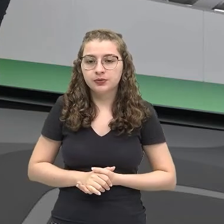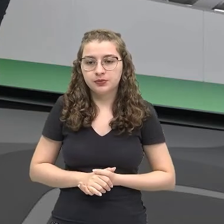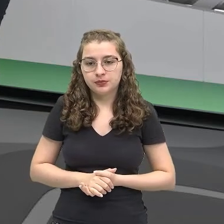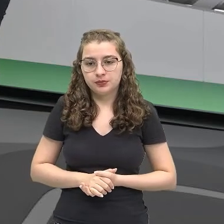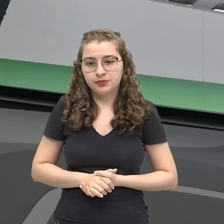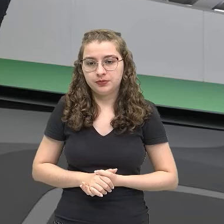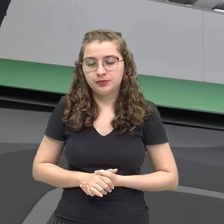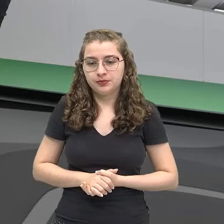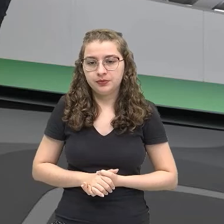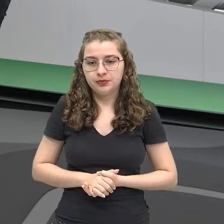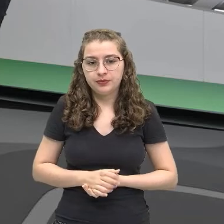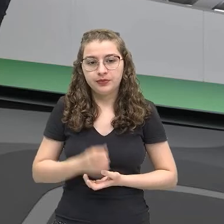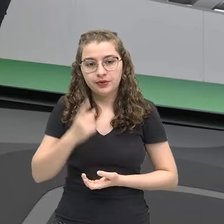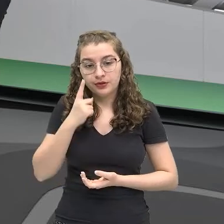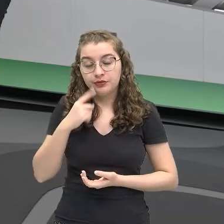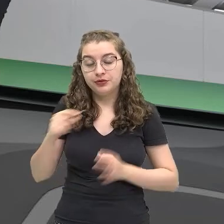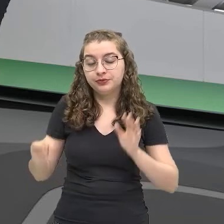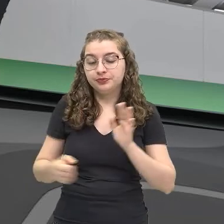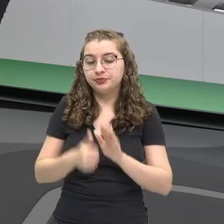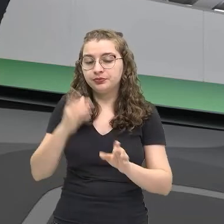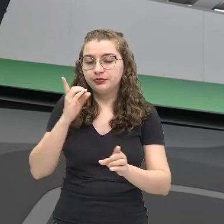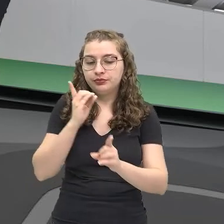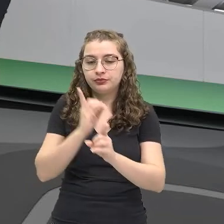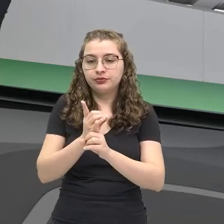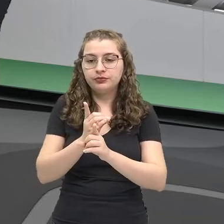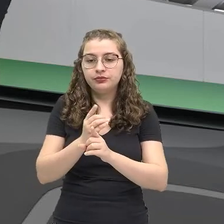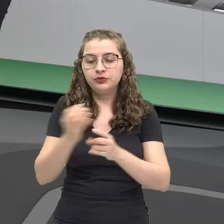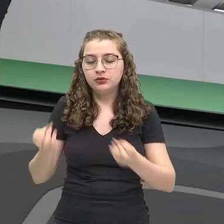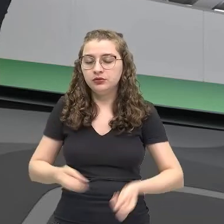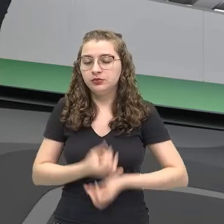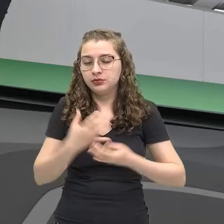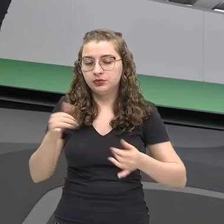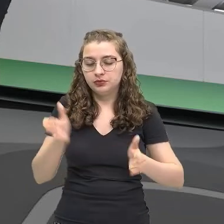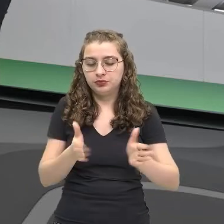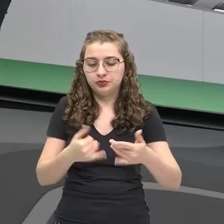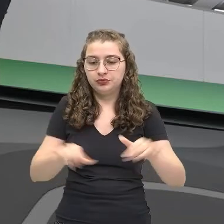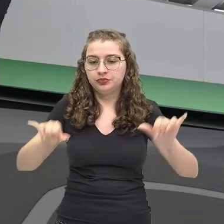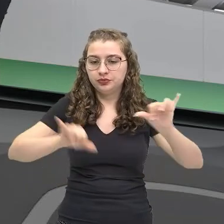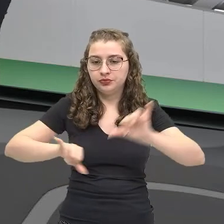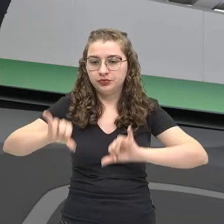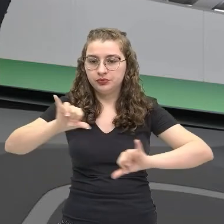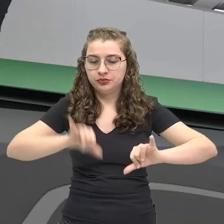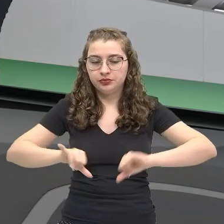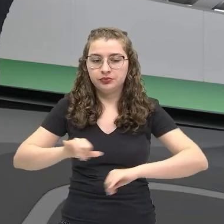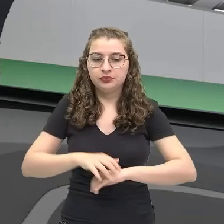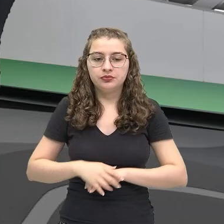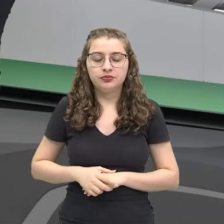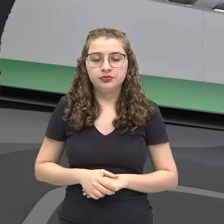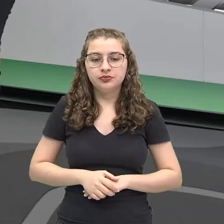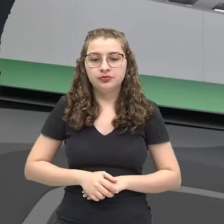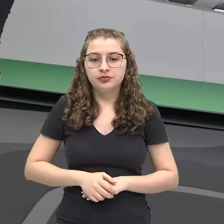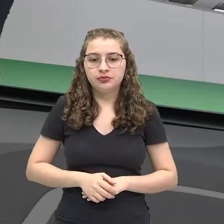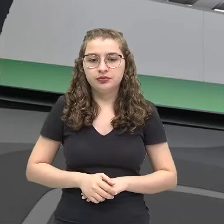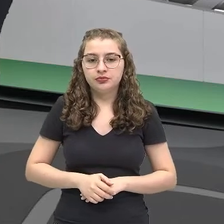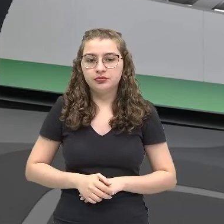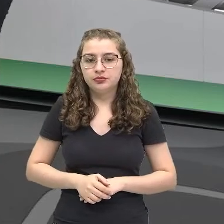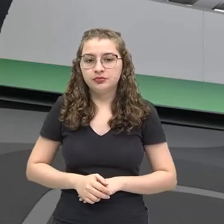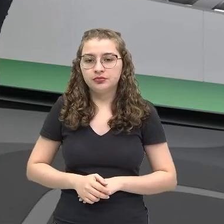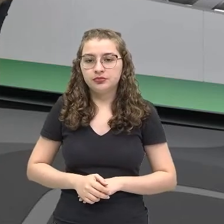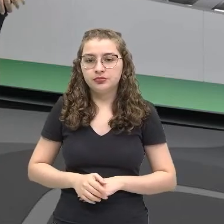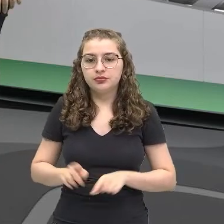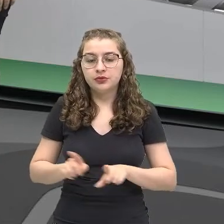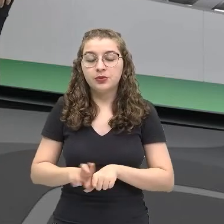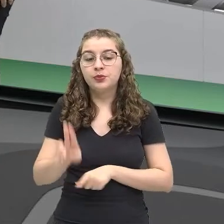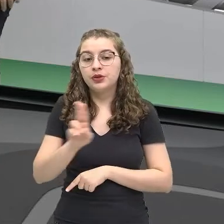da urina. E esse foi o primeiro composto produzido, o primeiro composto orgânico produzido em laboratório. Além do mais,